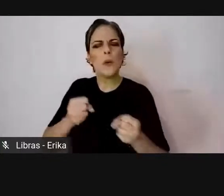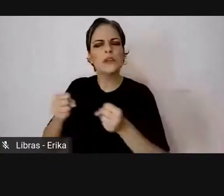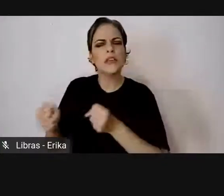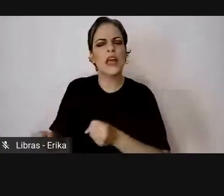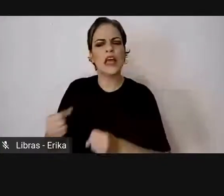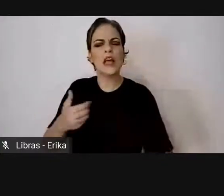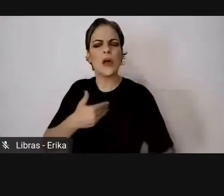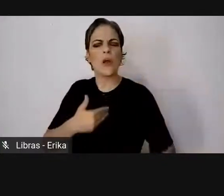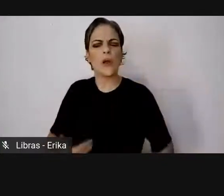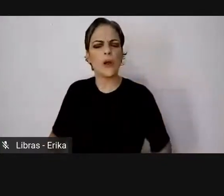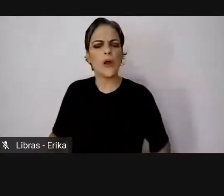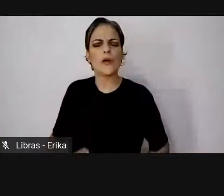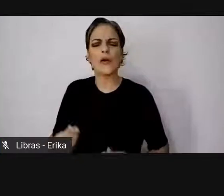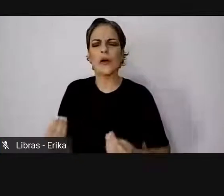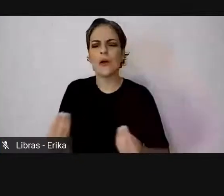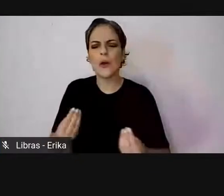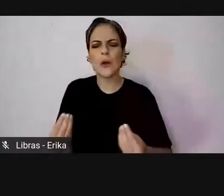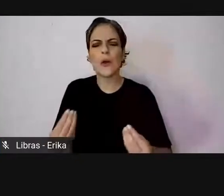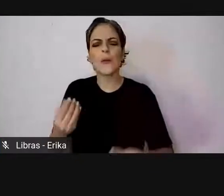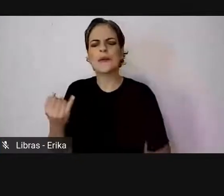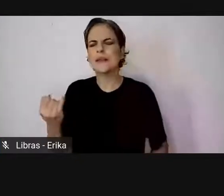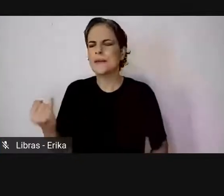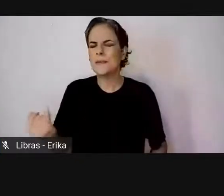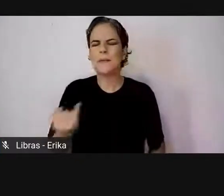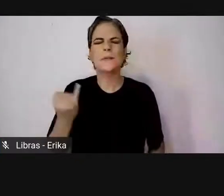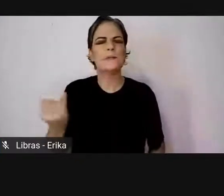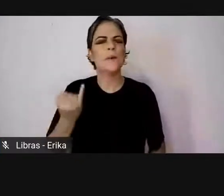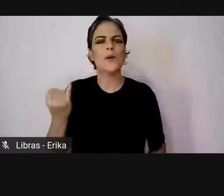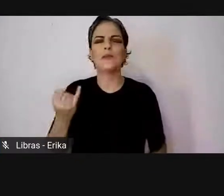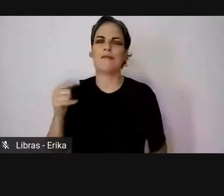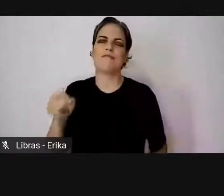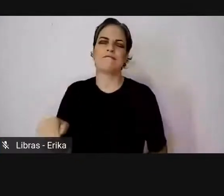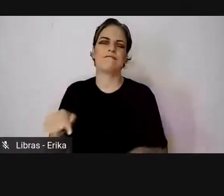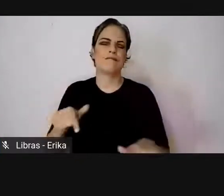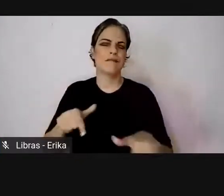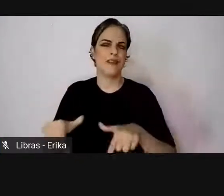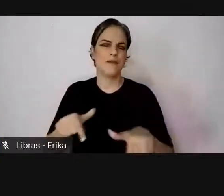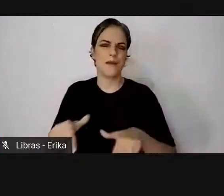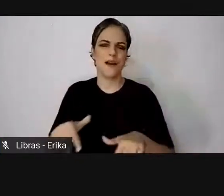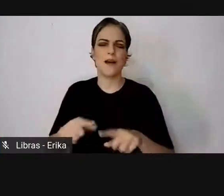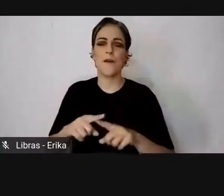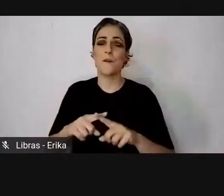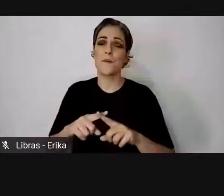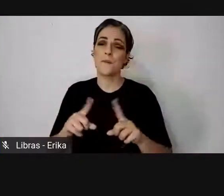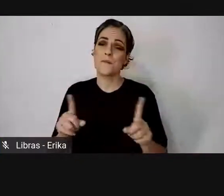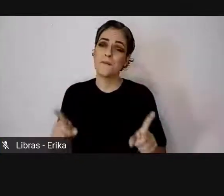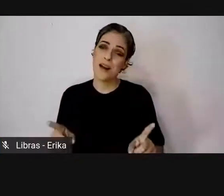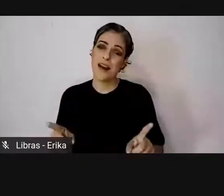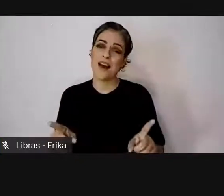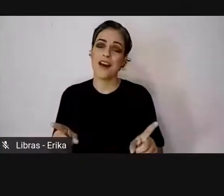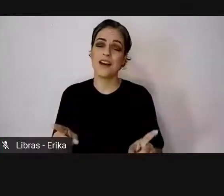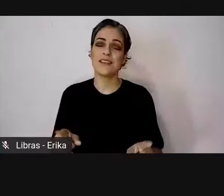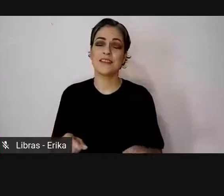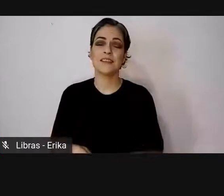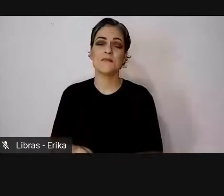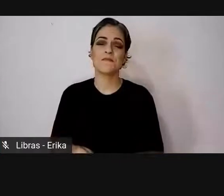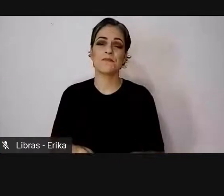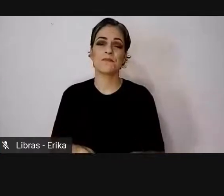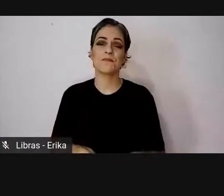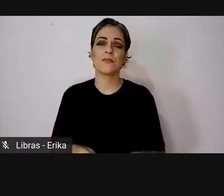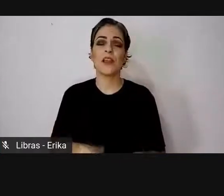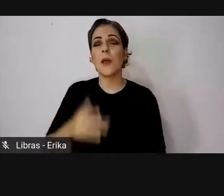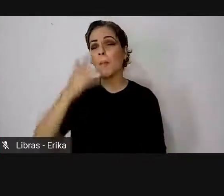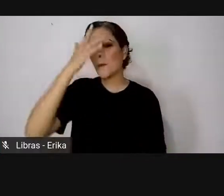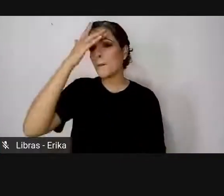que, infelizmente, muitas vezes você tem, o cidadão comum não se dá conta da importância de todo esse